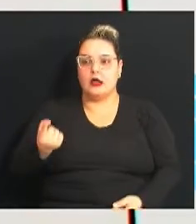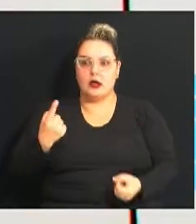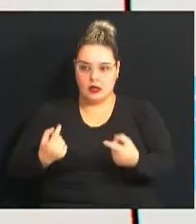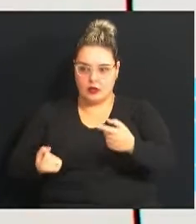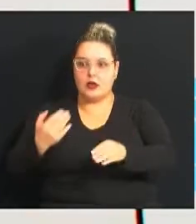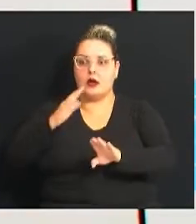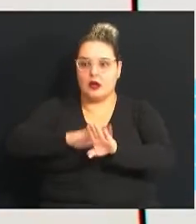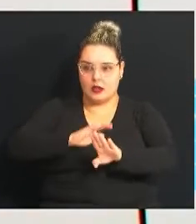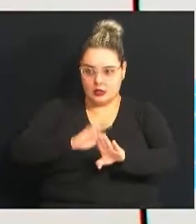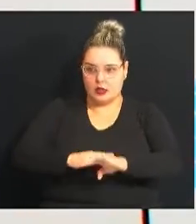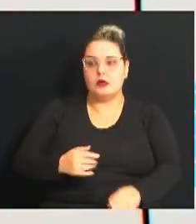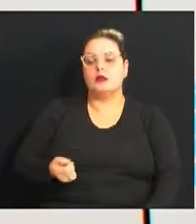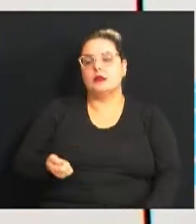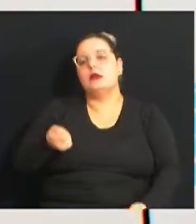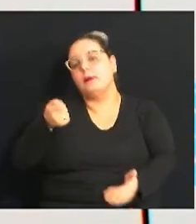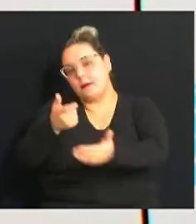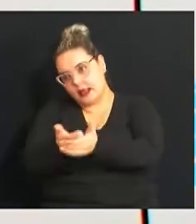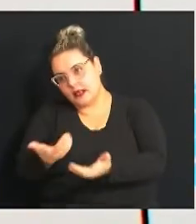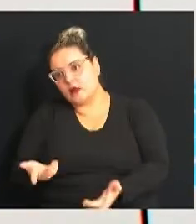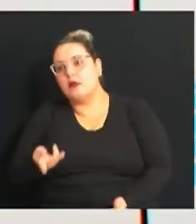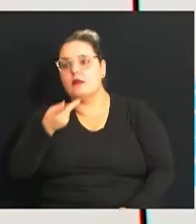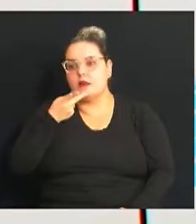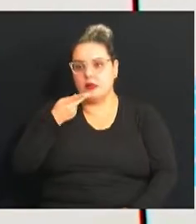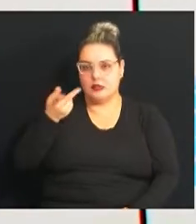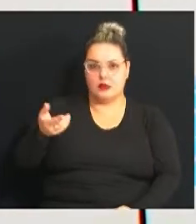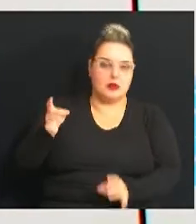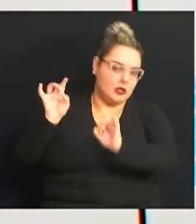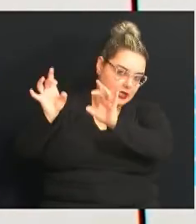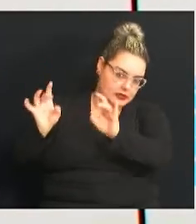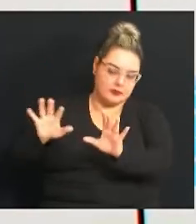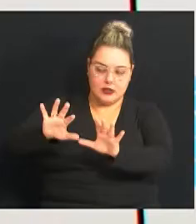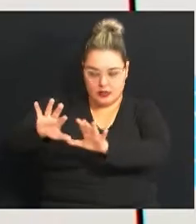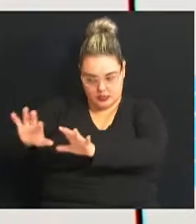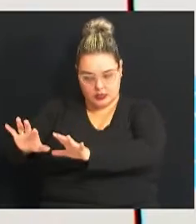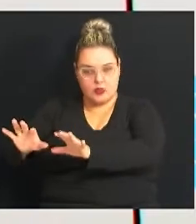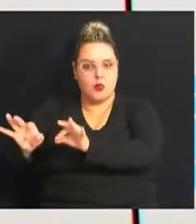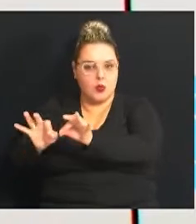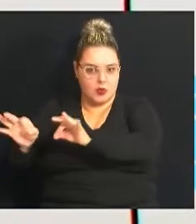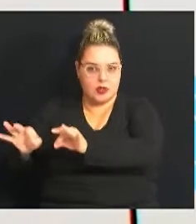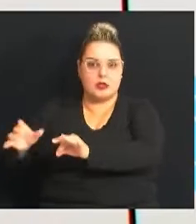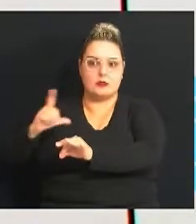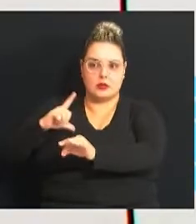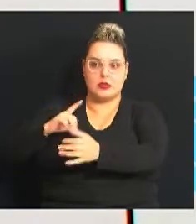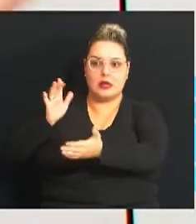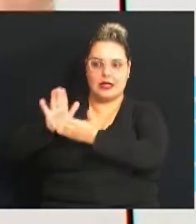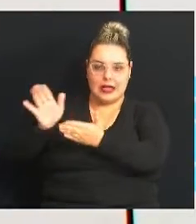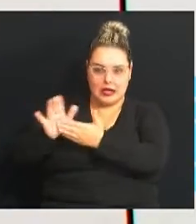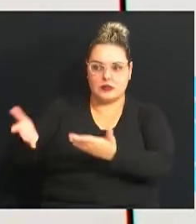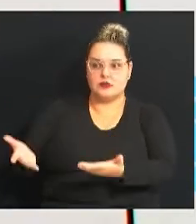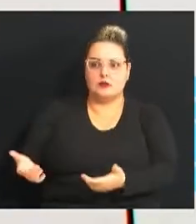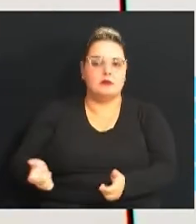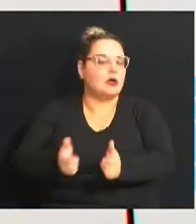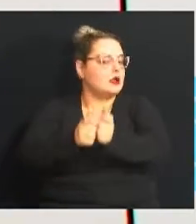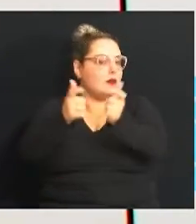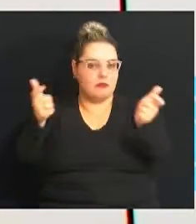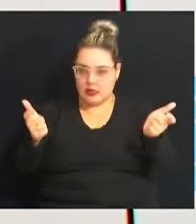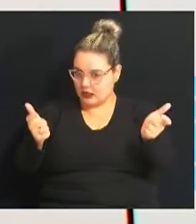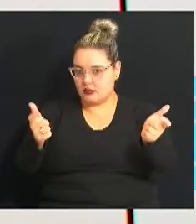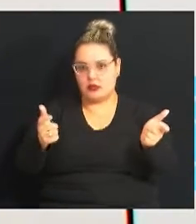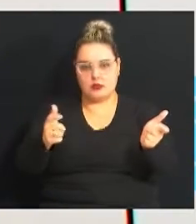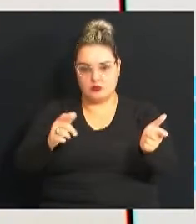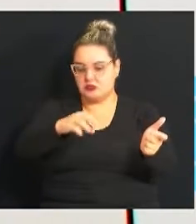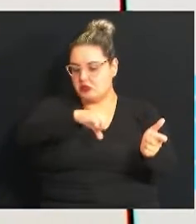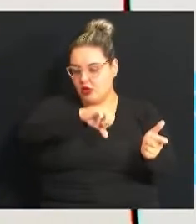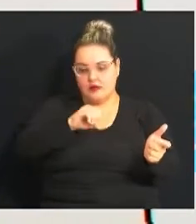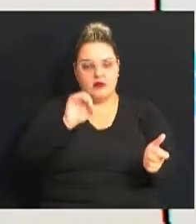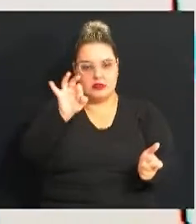são cobradas, mas como eu te falei, é especificamente porque o organizador tem alguns custos. Mas a grande maioria, praticamente